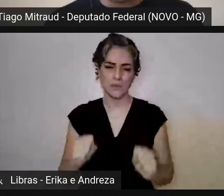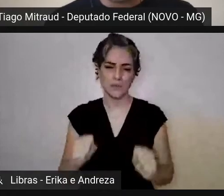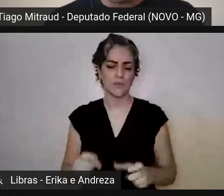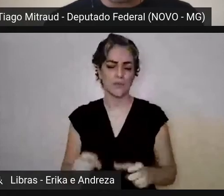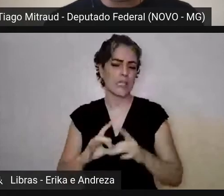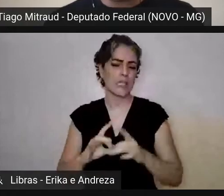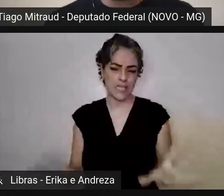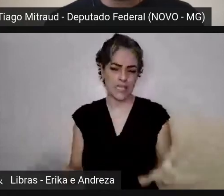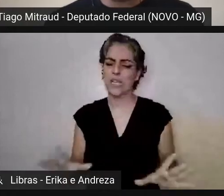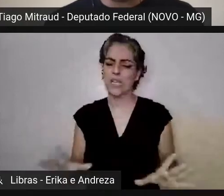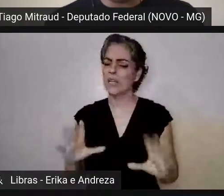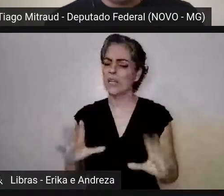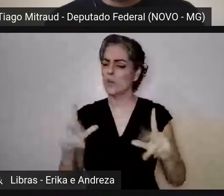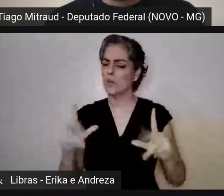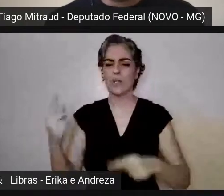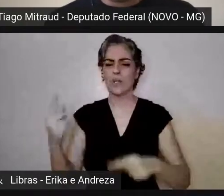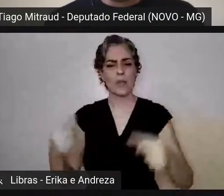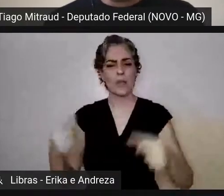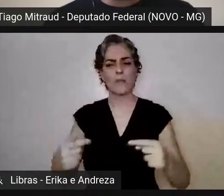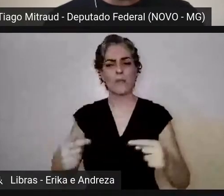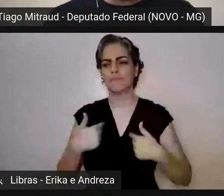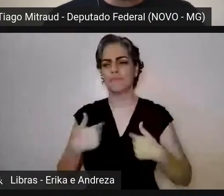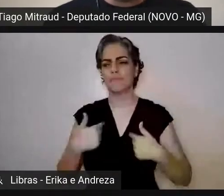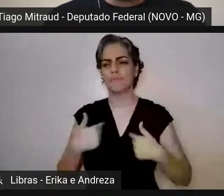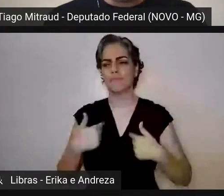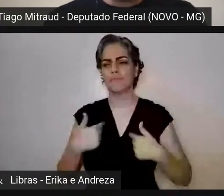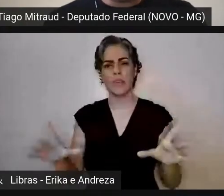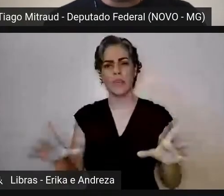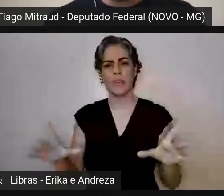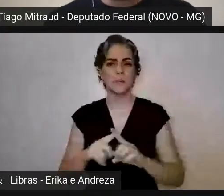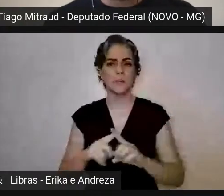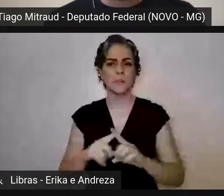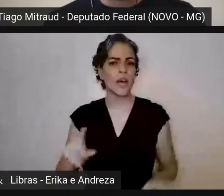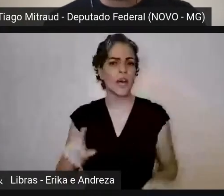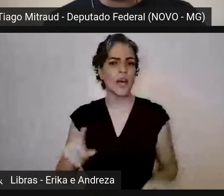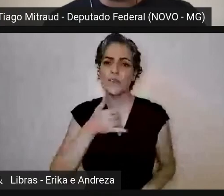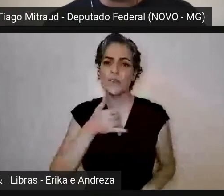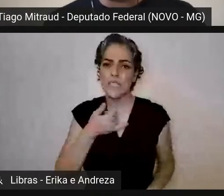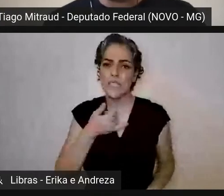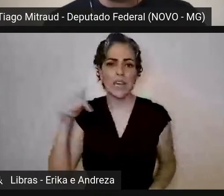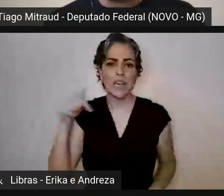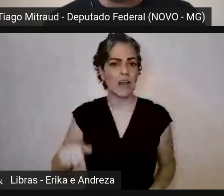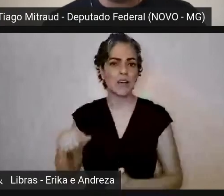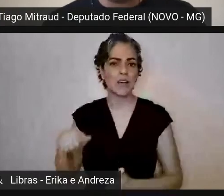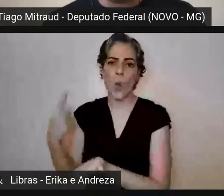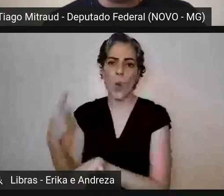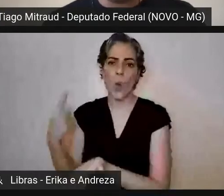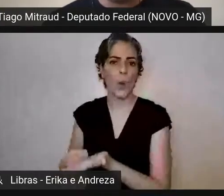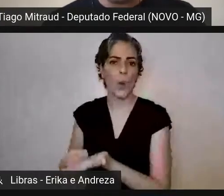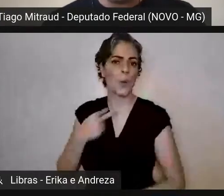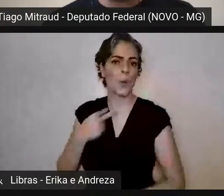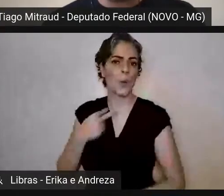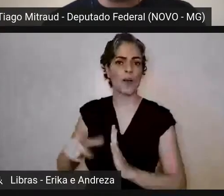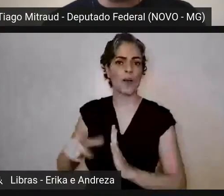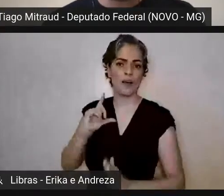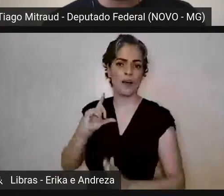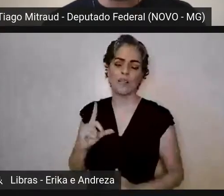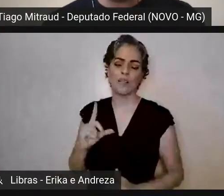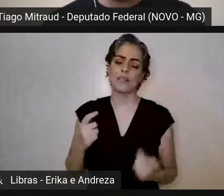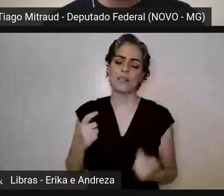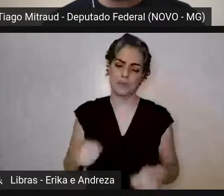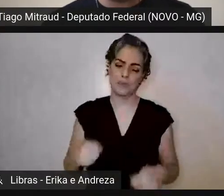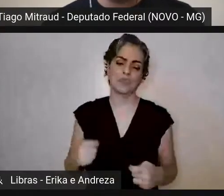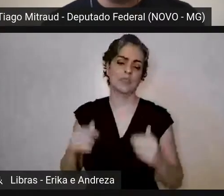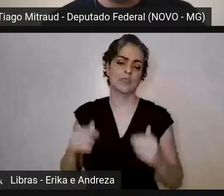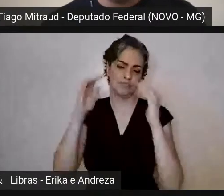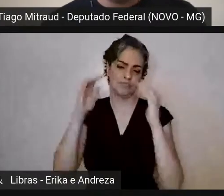Israel sabe, eu tenho me disponibilizado para todos os debates que eu participo, mas infelizmente a agenda aqui precisa ser cumprida e